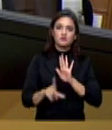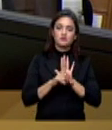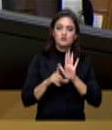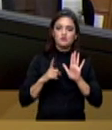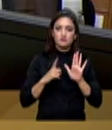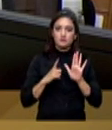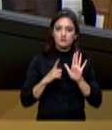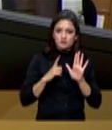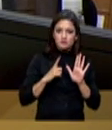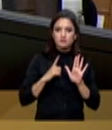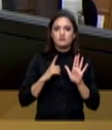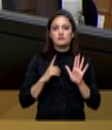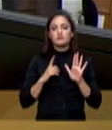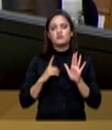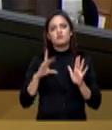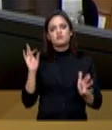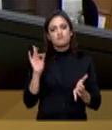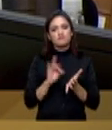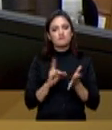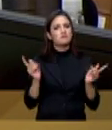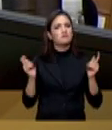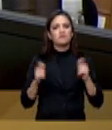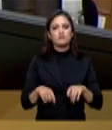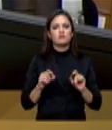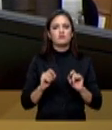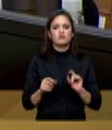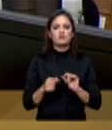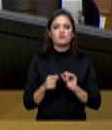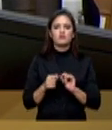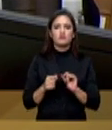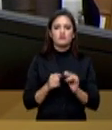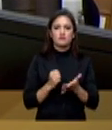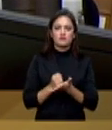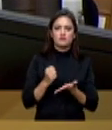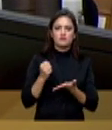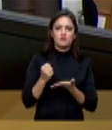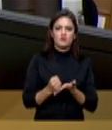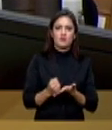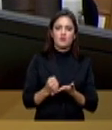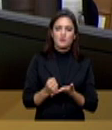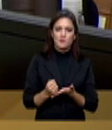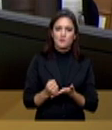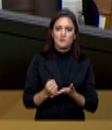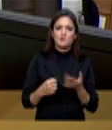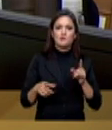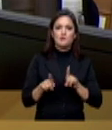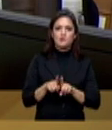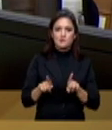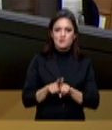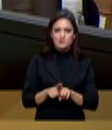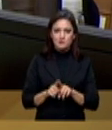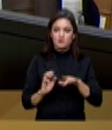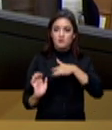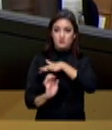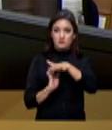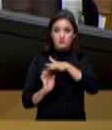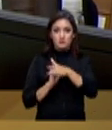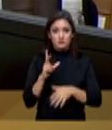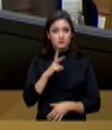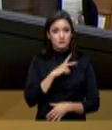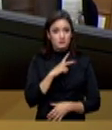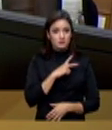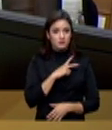regulamentadora prevê a possibilidade de subdelegação contratual a entidades da iniciativa privada